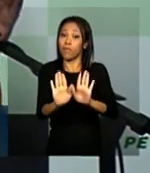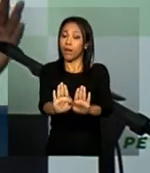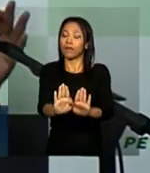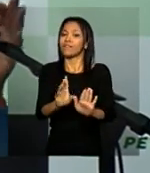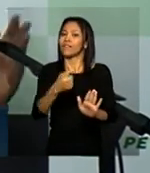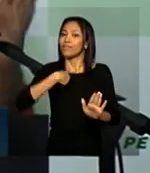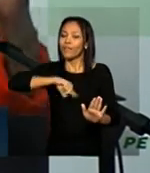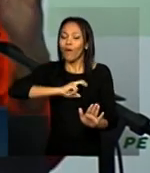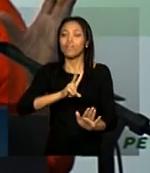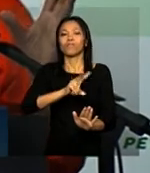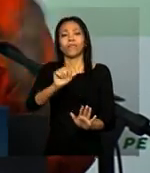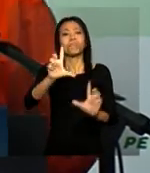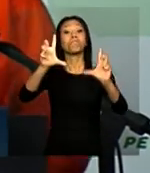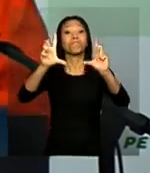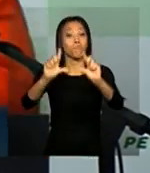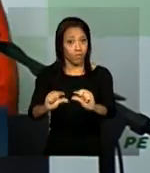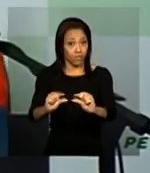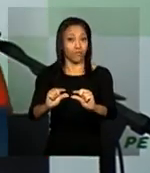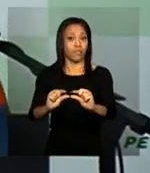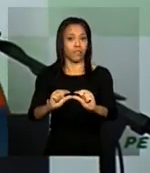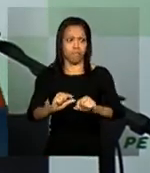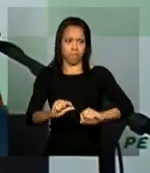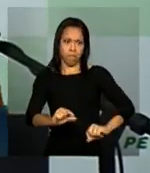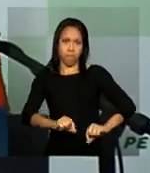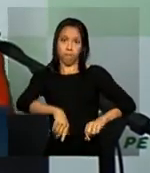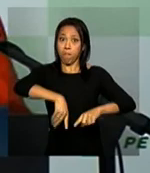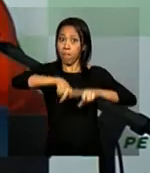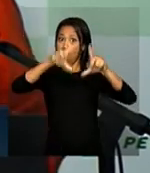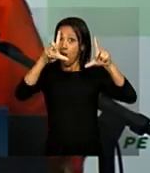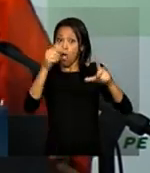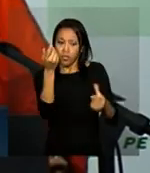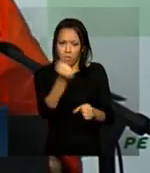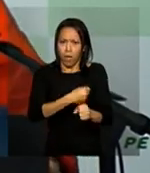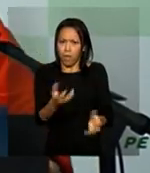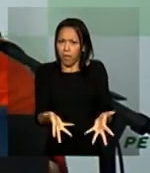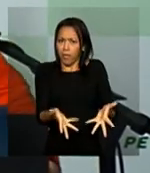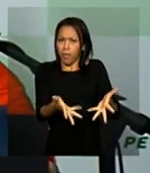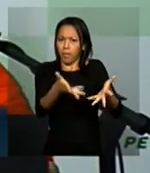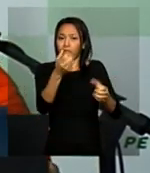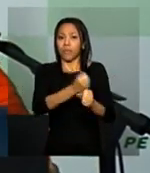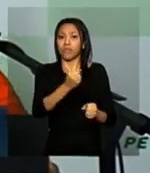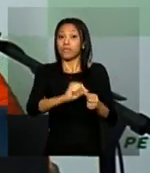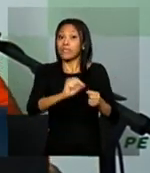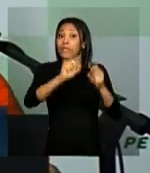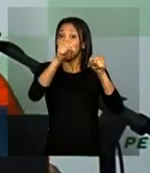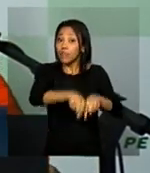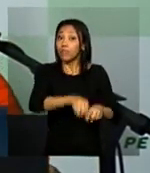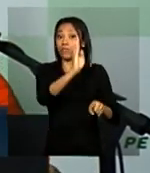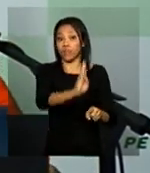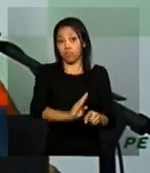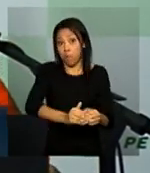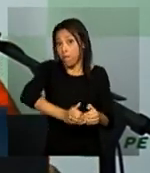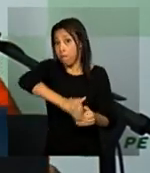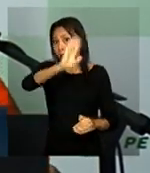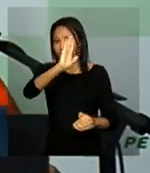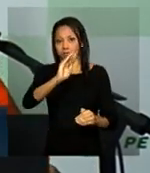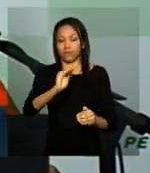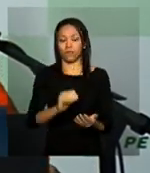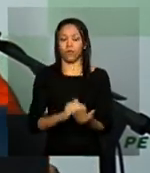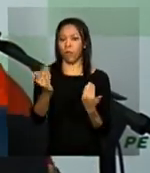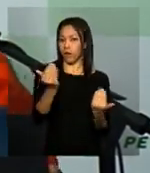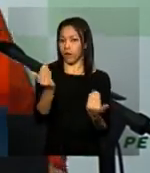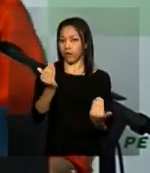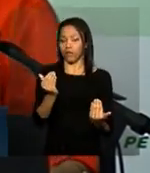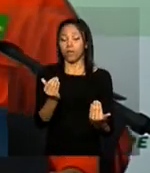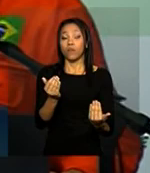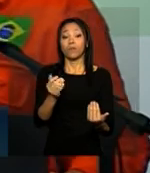que nós vamos comprar menos e produzir mais aqui. Por isso, esse fato do conteúdo